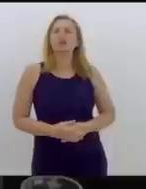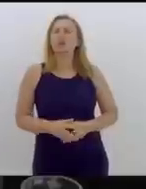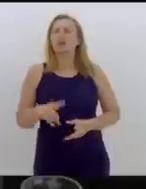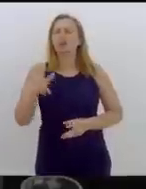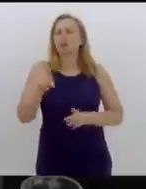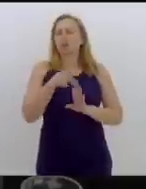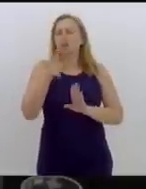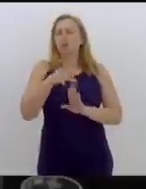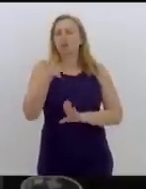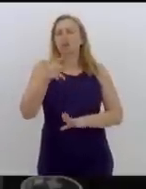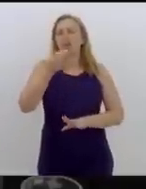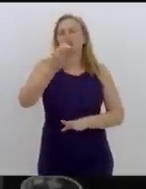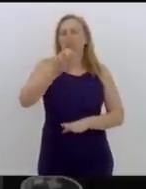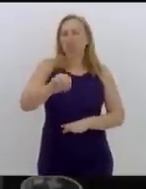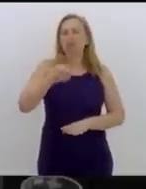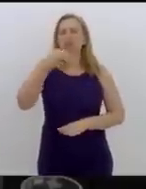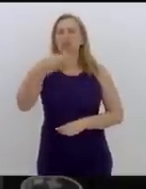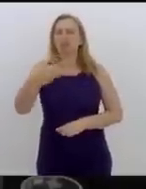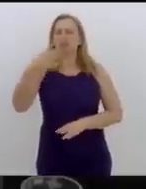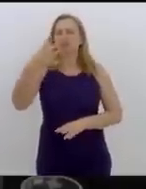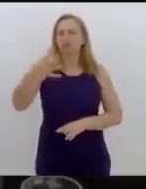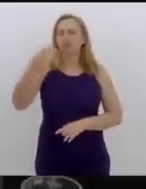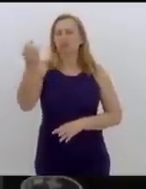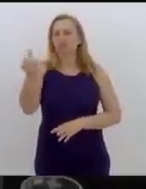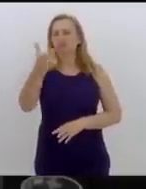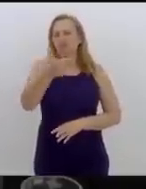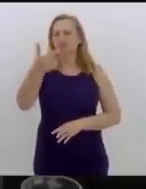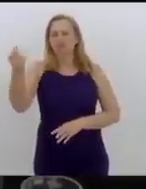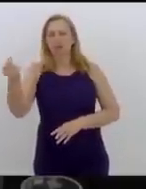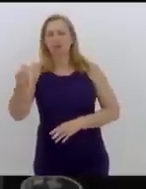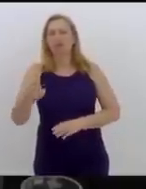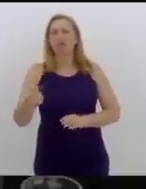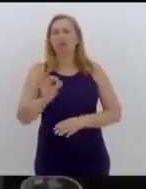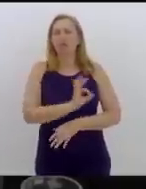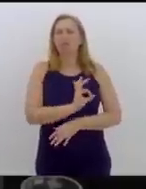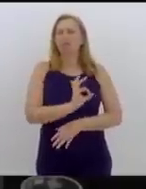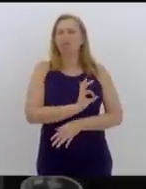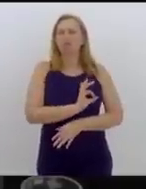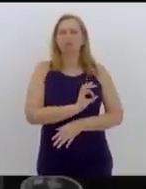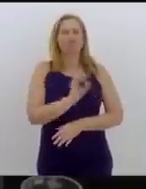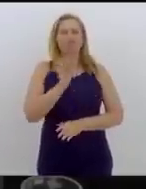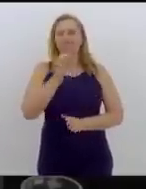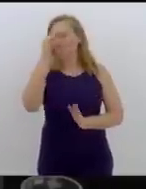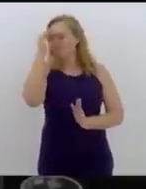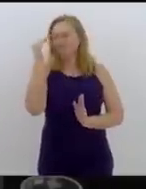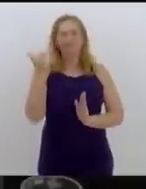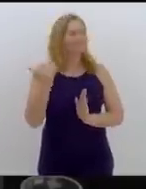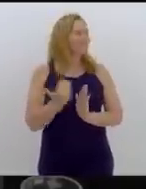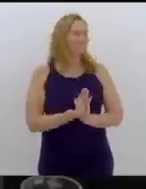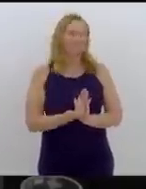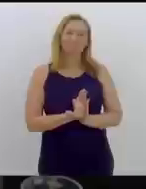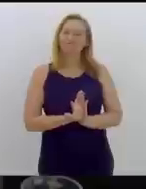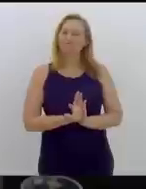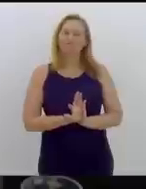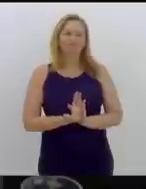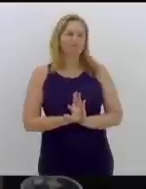portaria 0346 de 2010 que a polícia não cumpre descaradamente